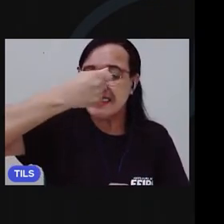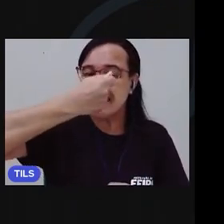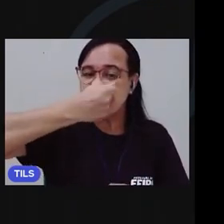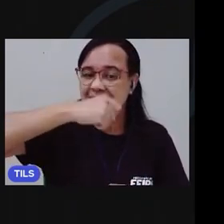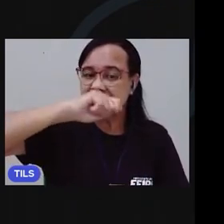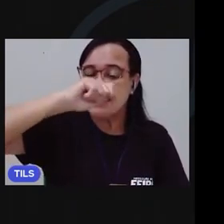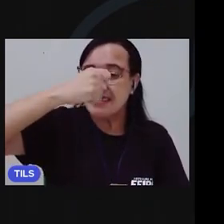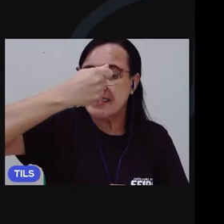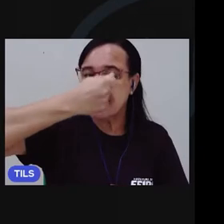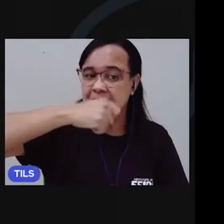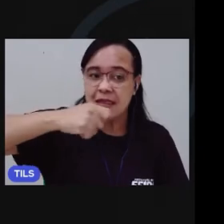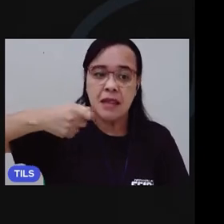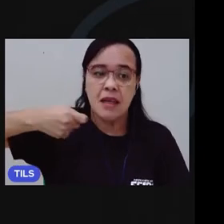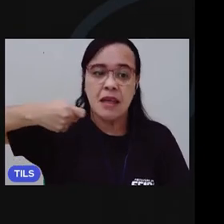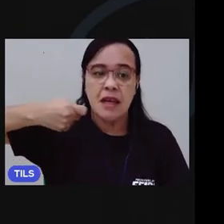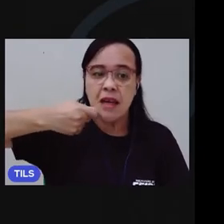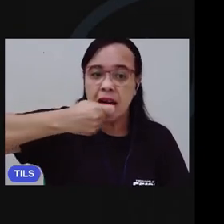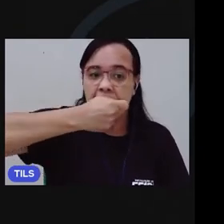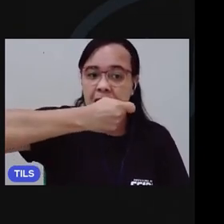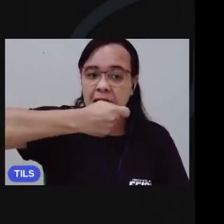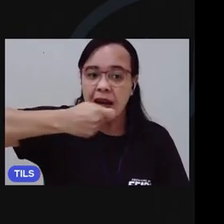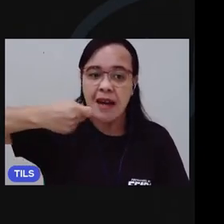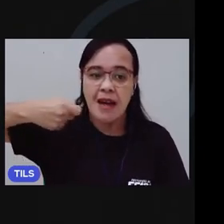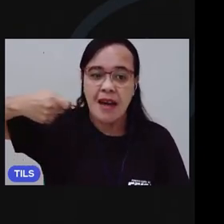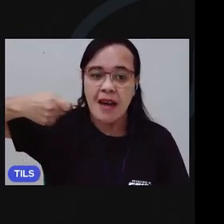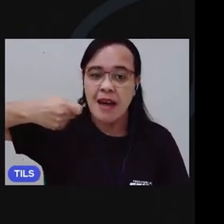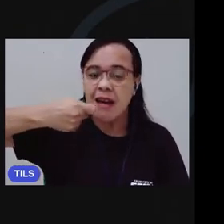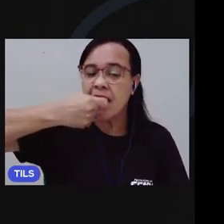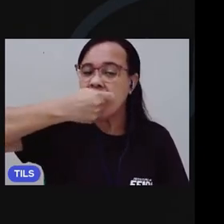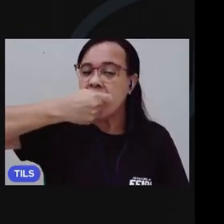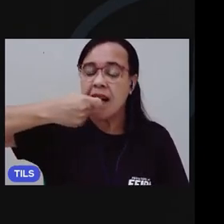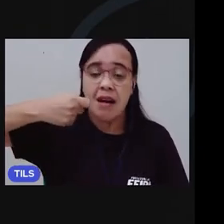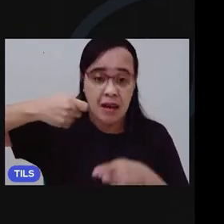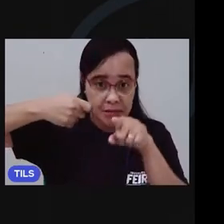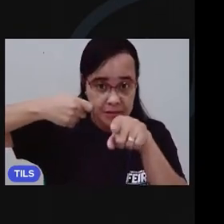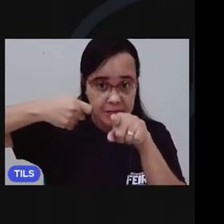temos que fazer um trenzinho na parte do dente que usamos para morder.